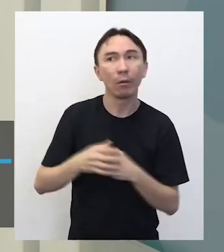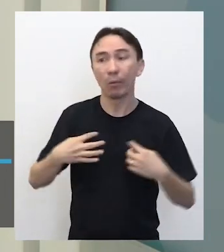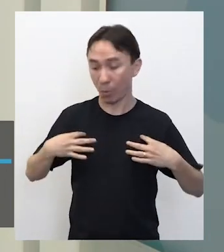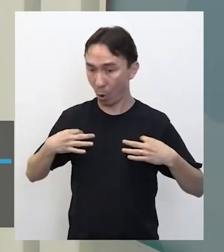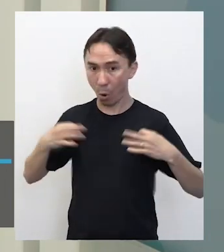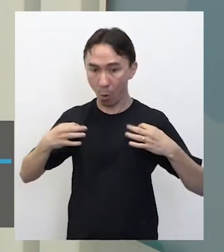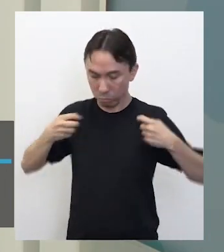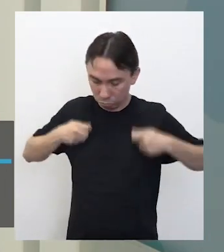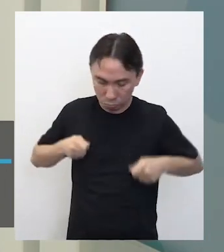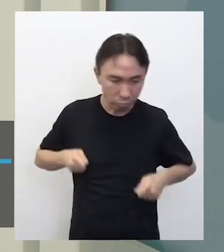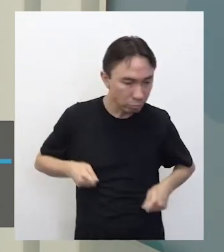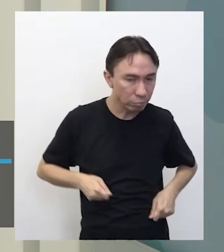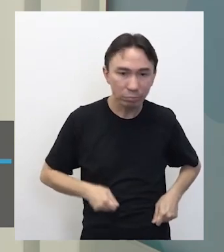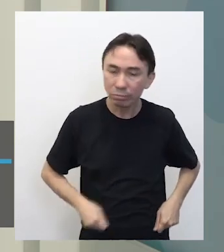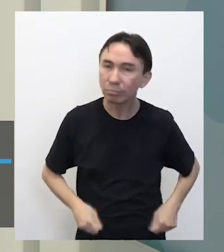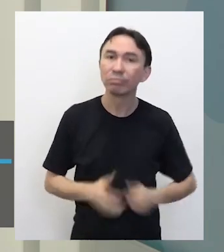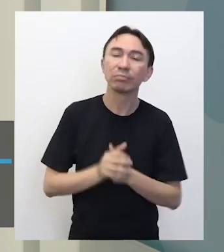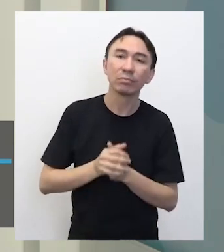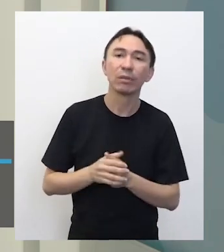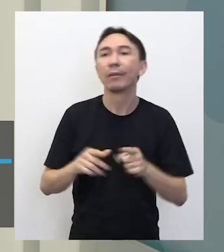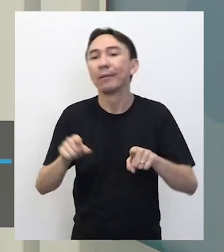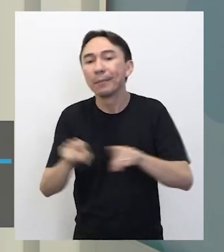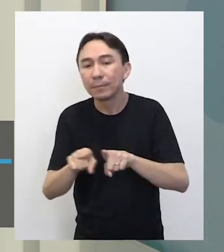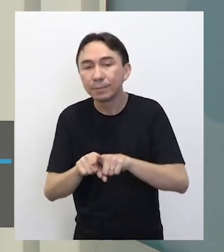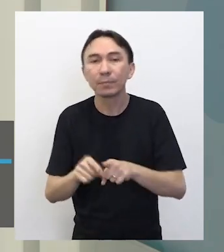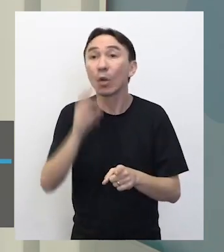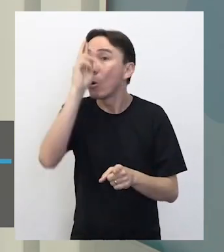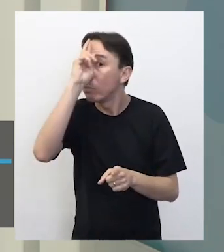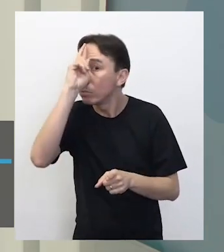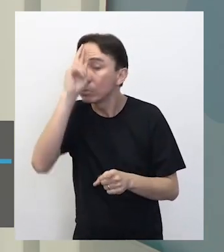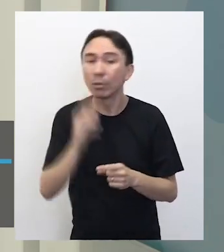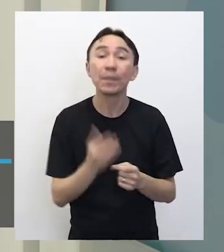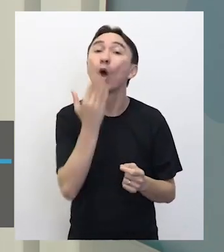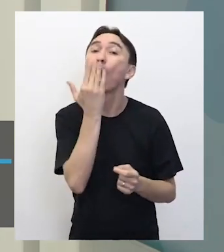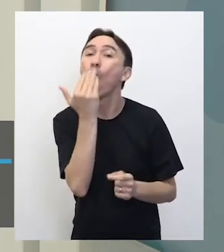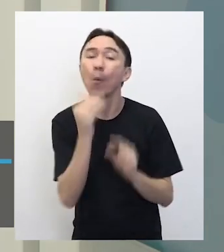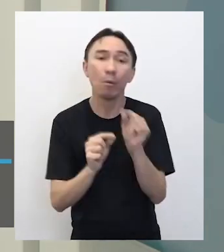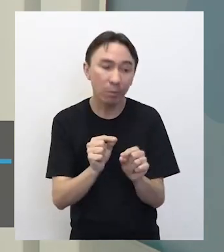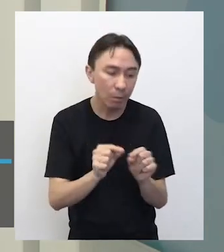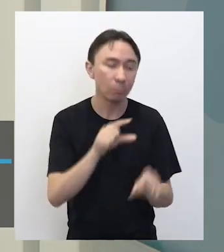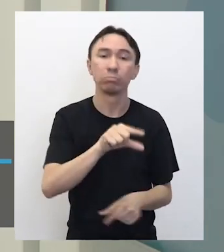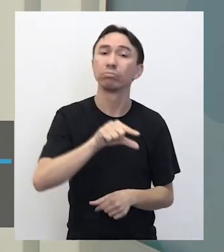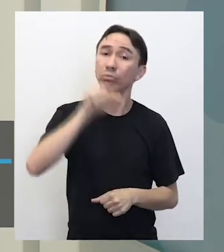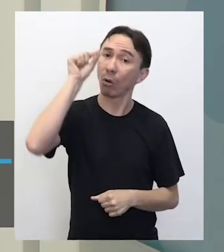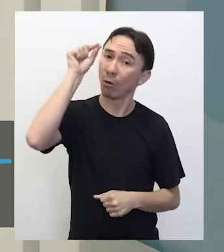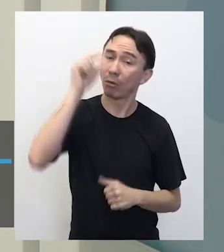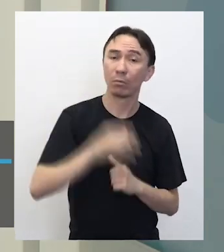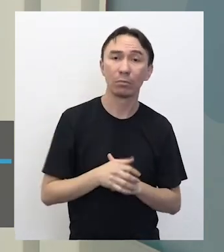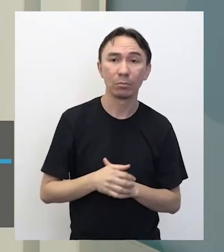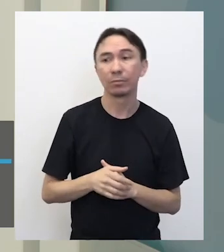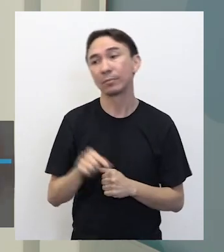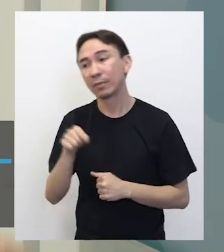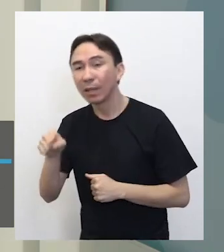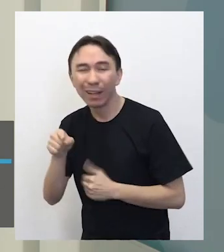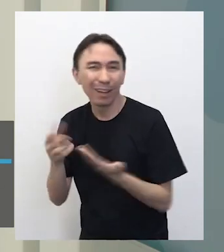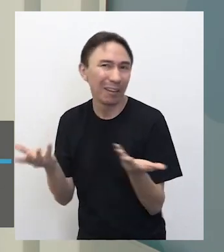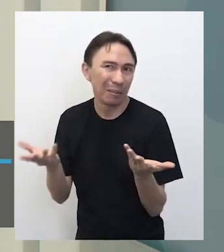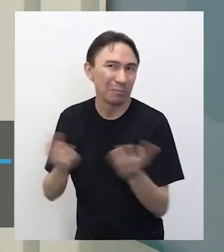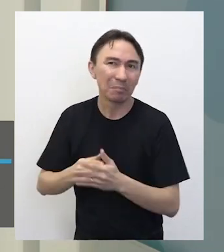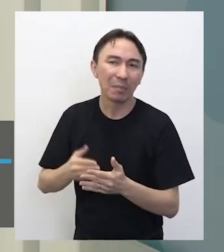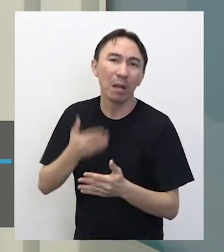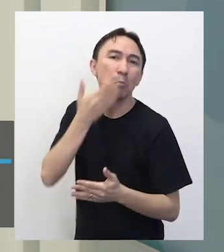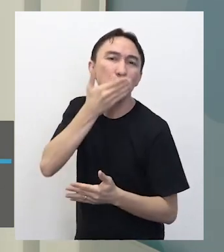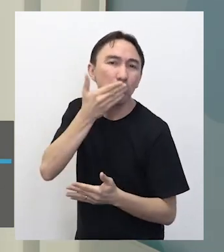escolhi o alimento no horário do almoço, né? Eu escolho colocar o açúcar ou não